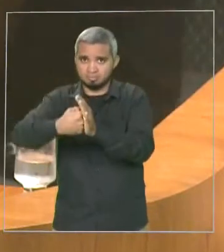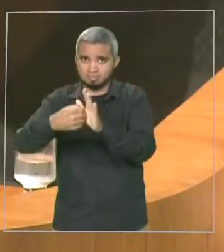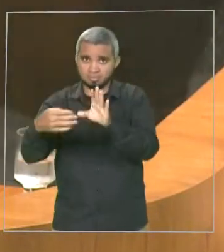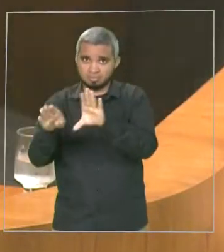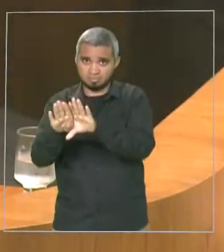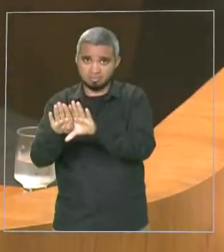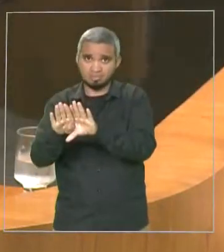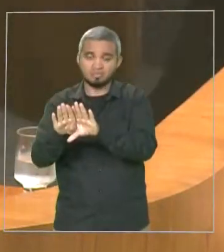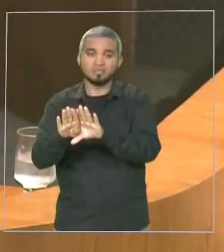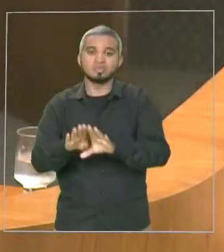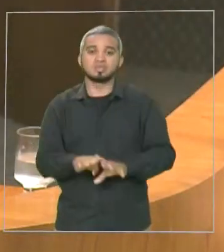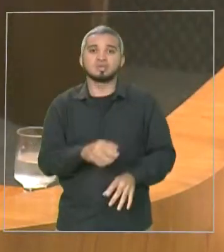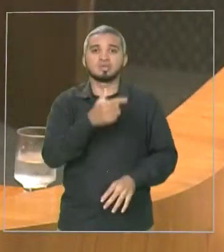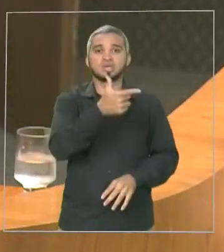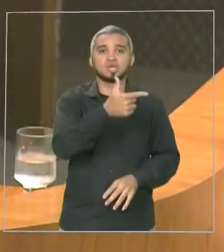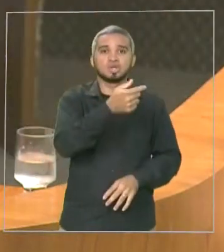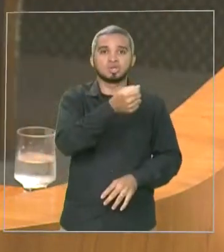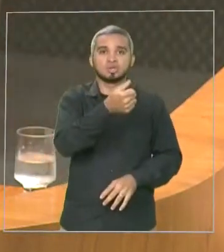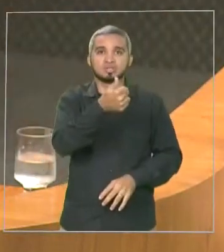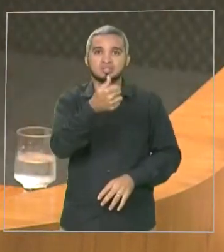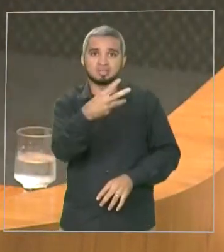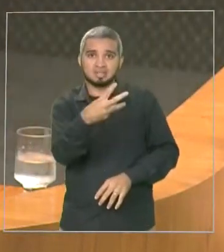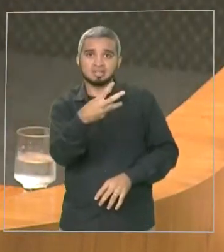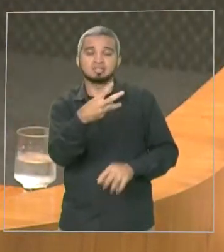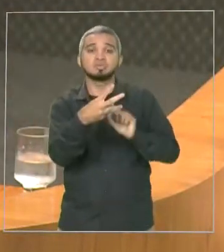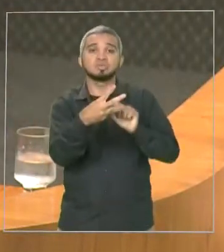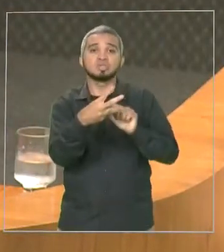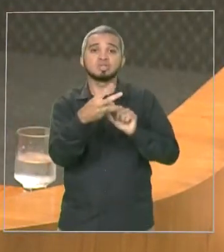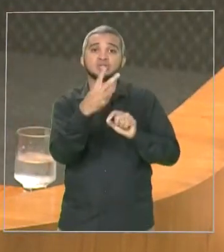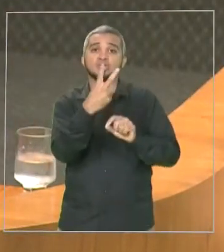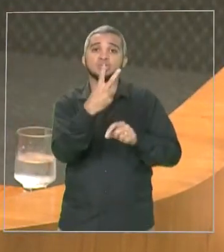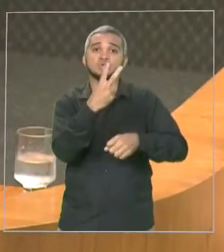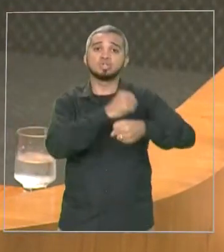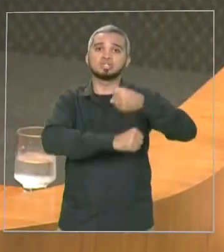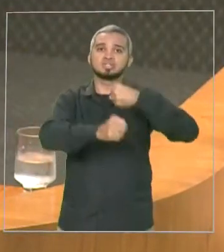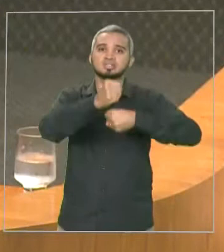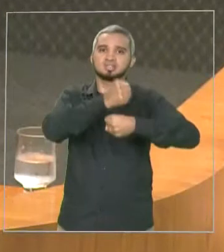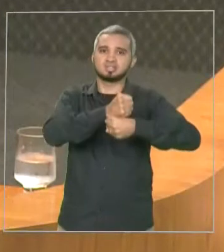2 anos antes do governador Flávio Dino tomar posse,